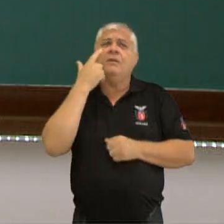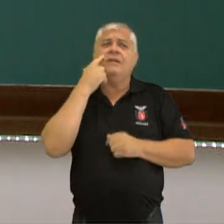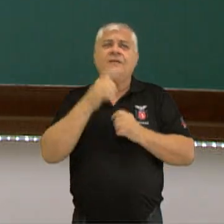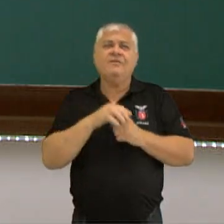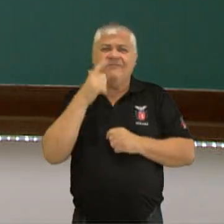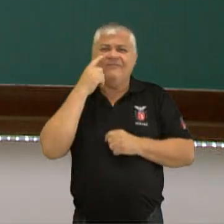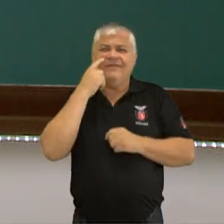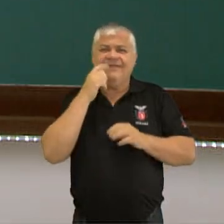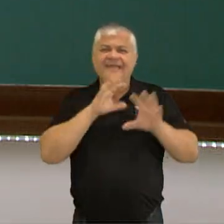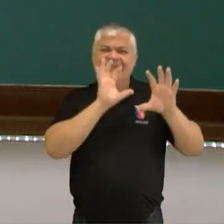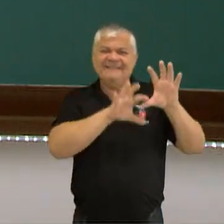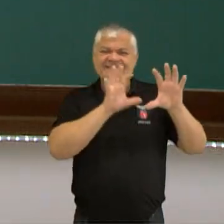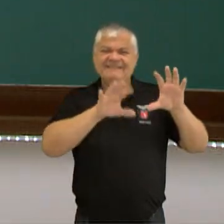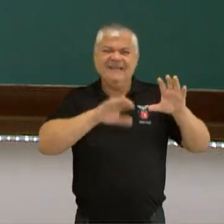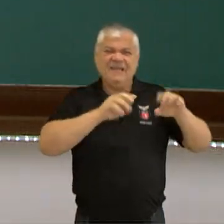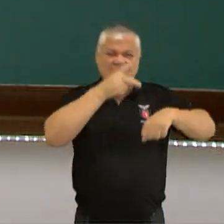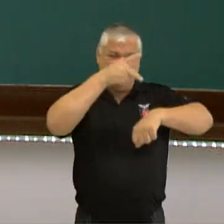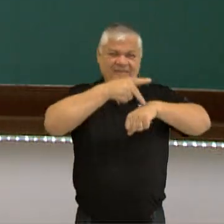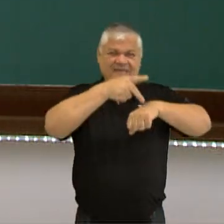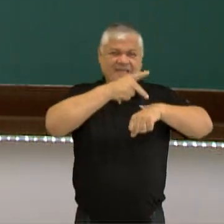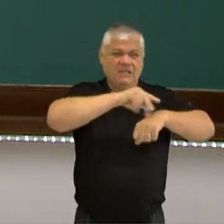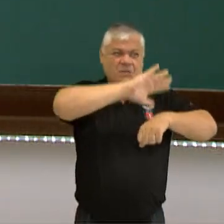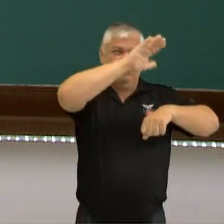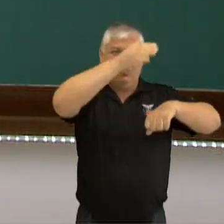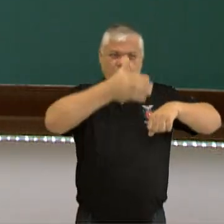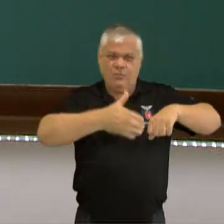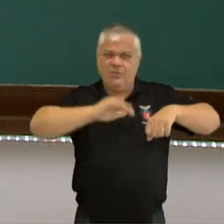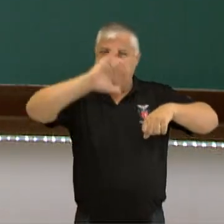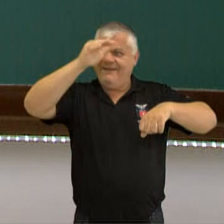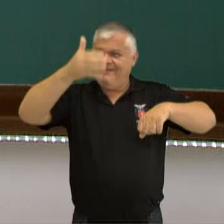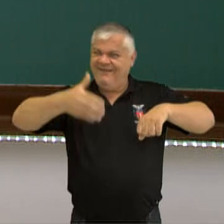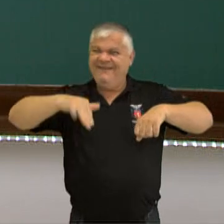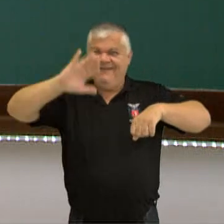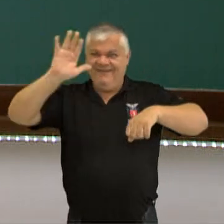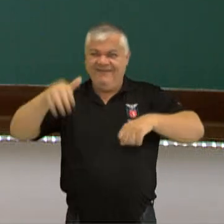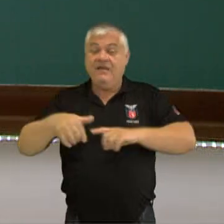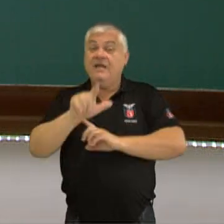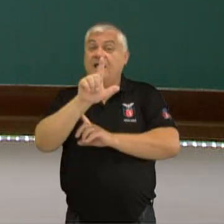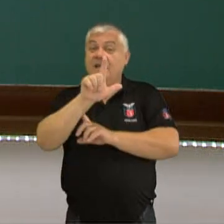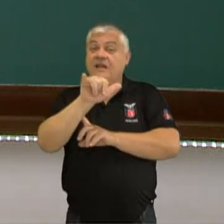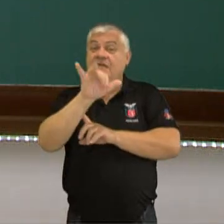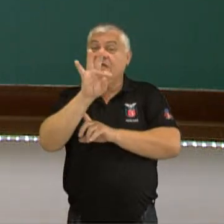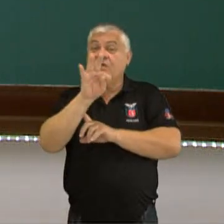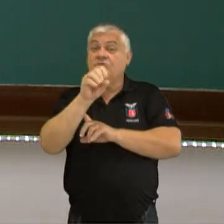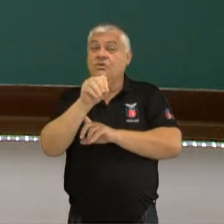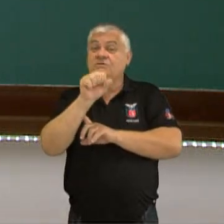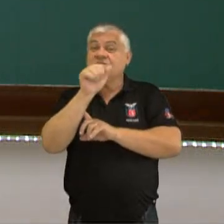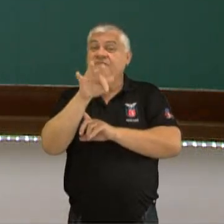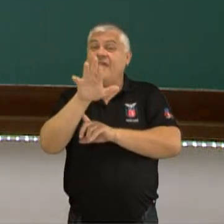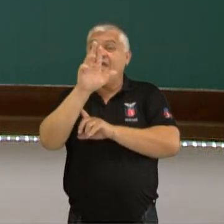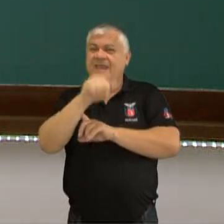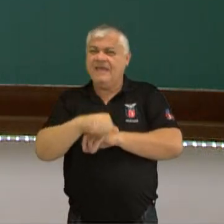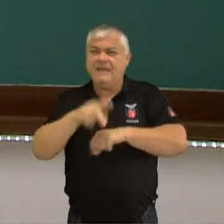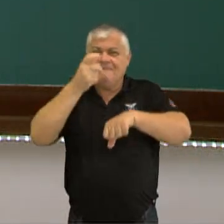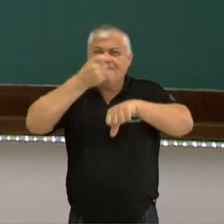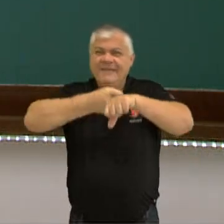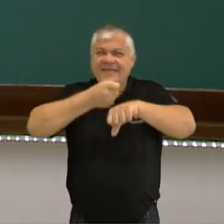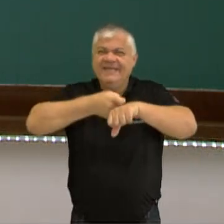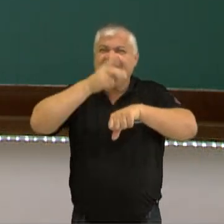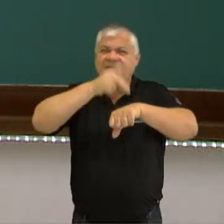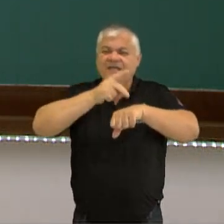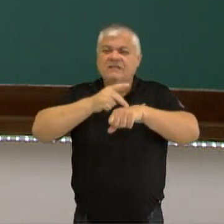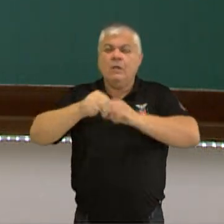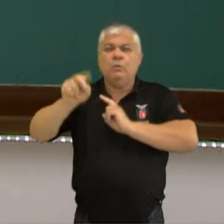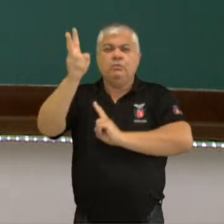nós temos muitas rochas, litosfera. Com a ação do vento, da chuva e do